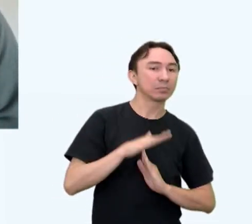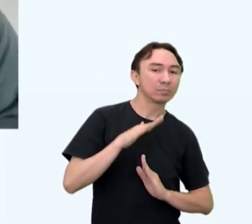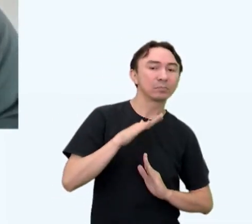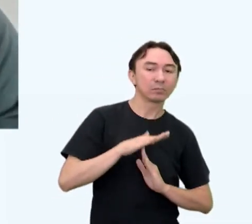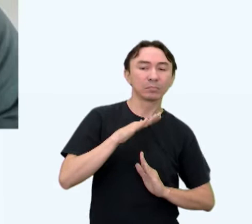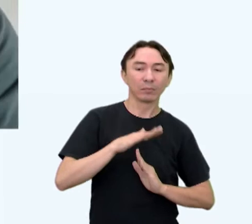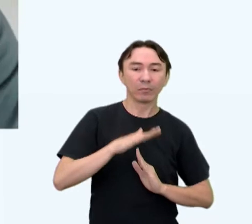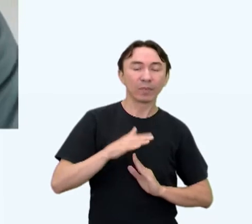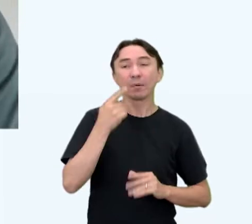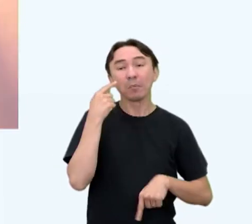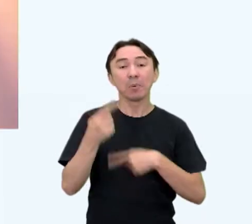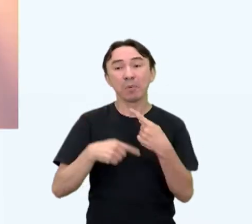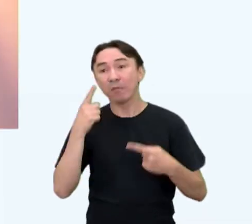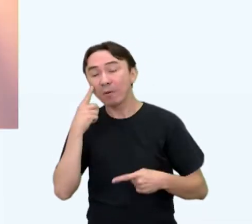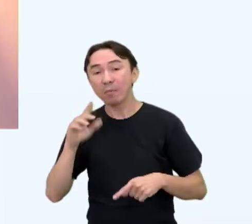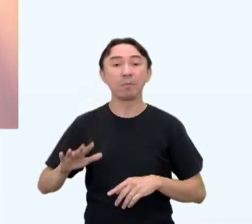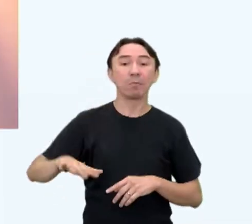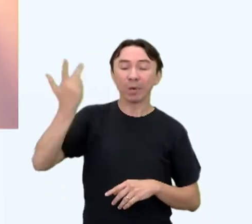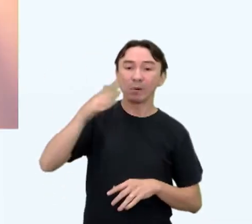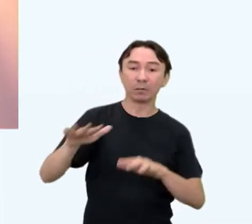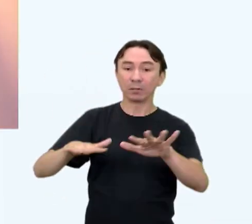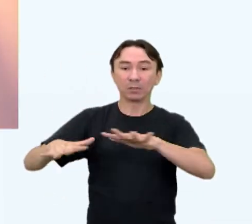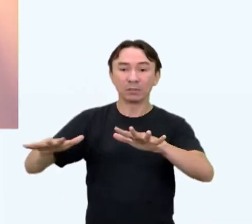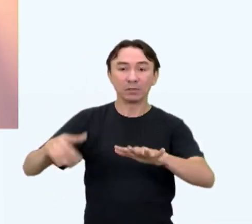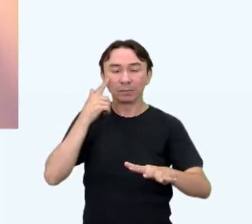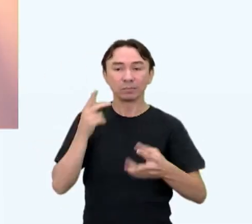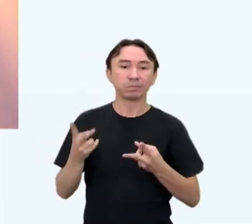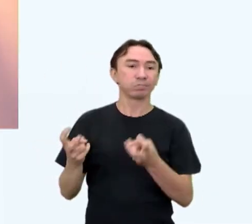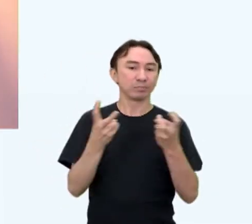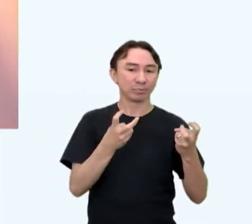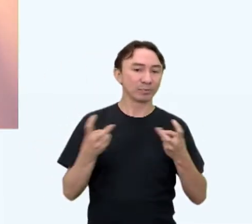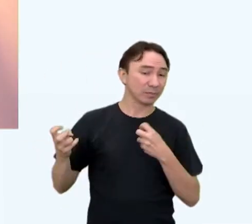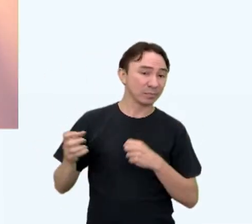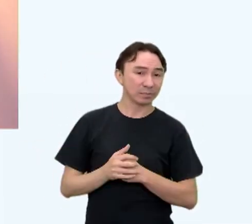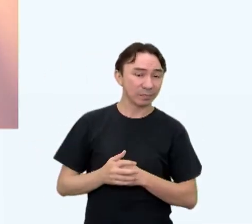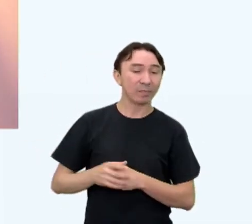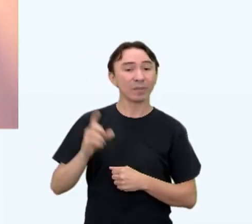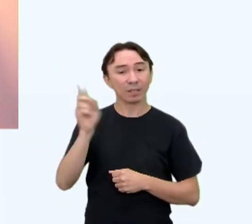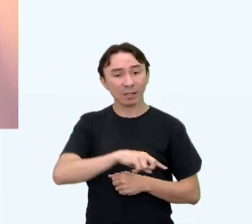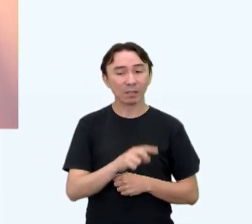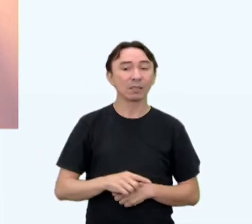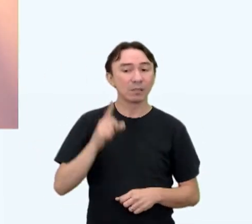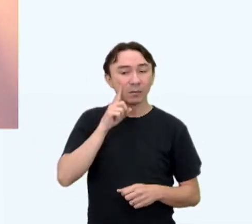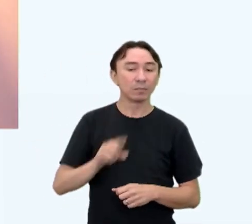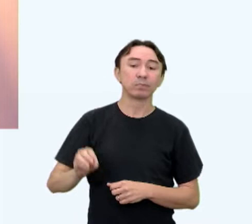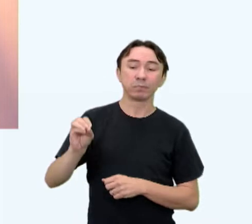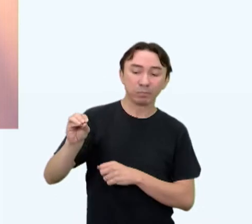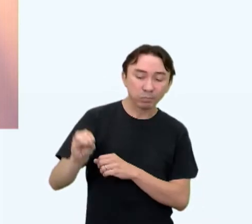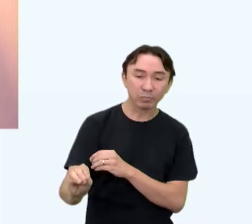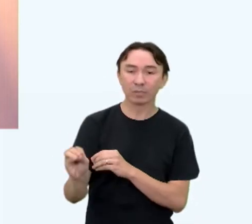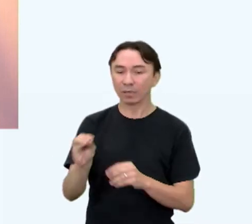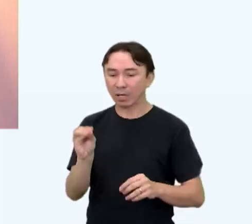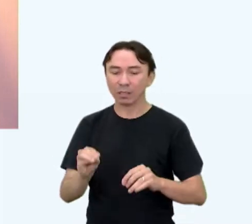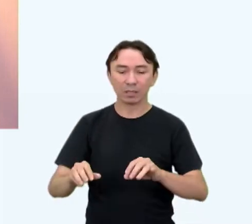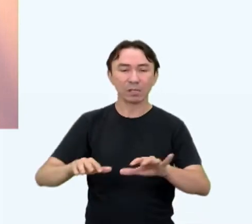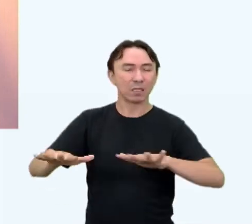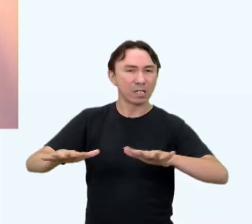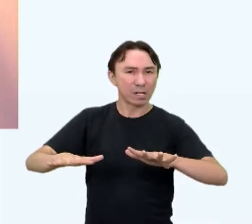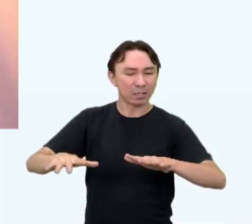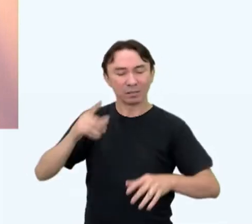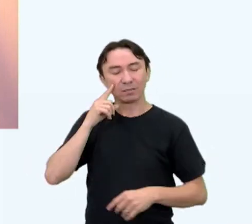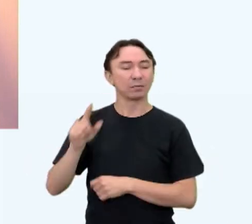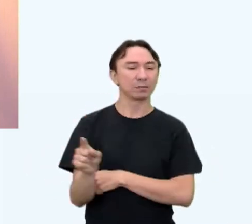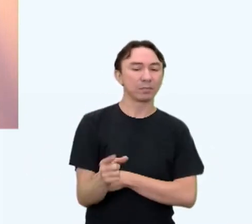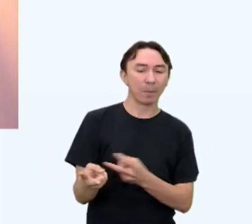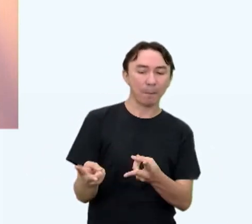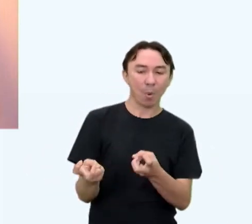registram a vibração do meio. O que é uma estação sismográfica? Basicamente é um sensor que fica captando ali a vibração do solo, coisa de nanômetro.